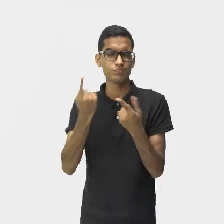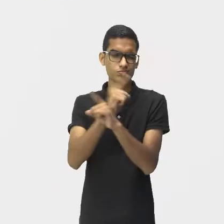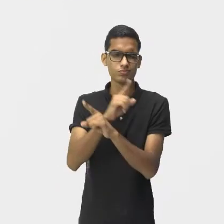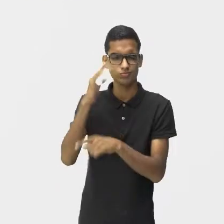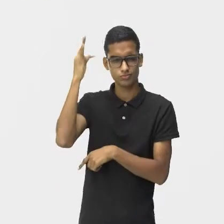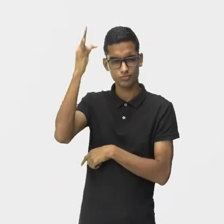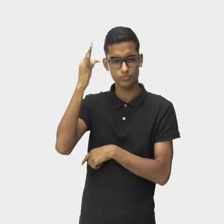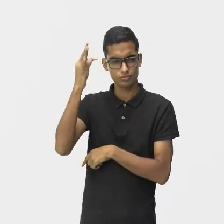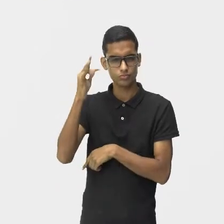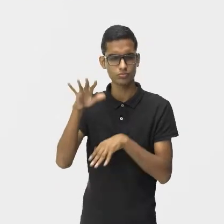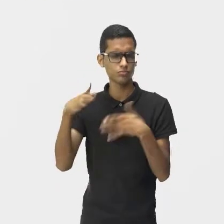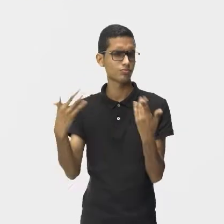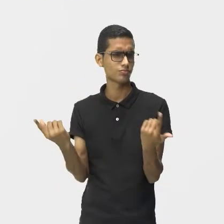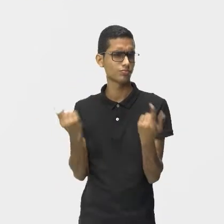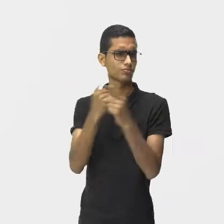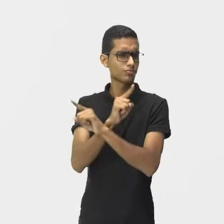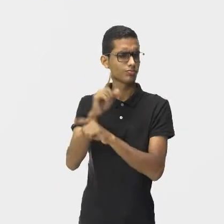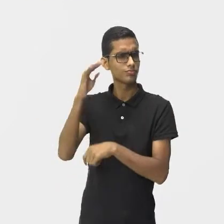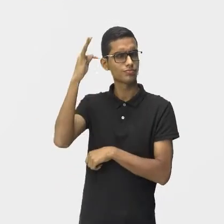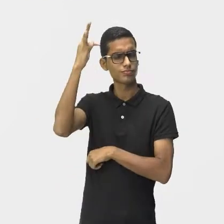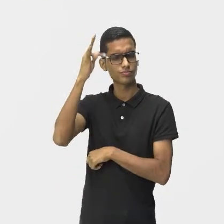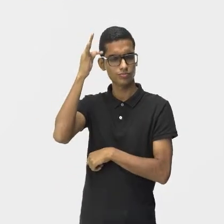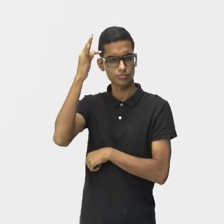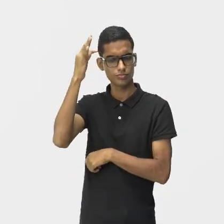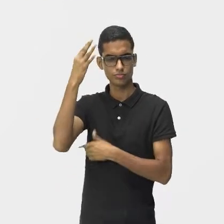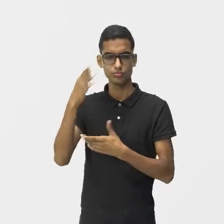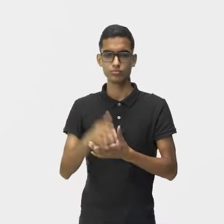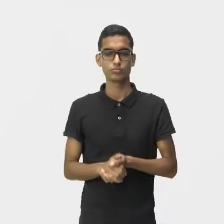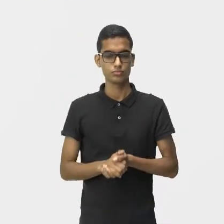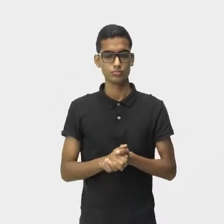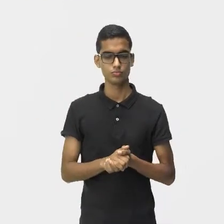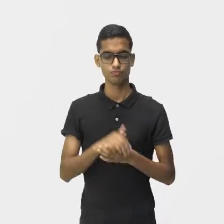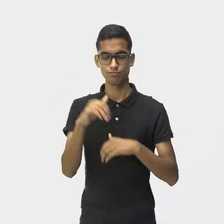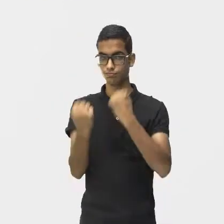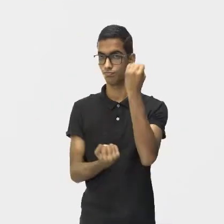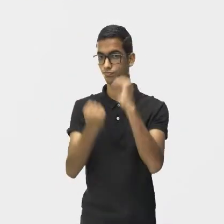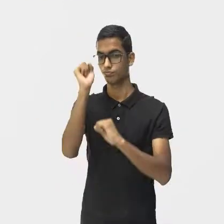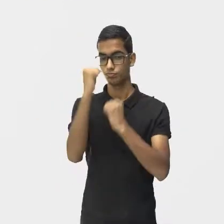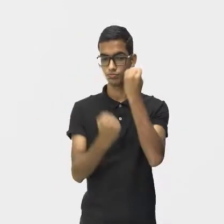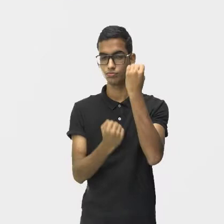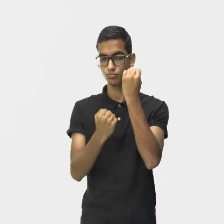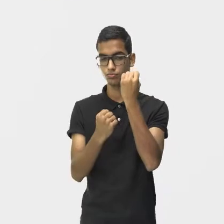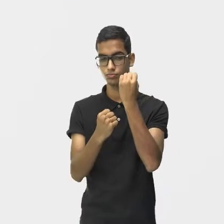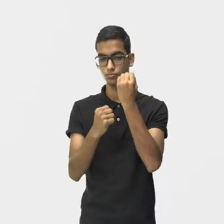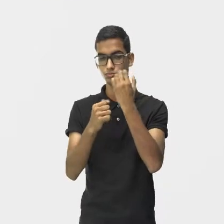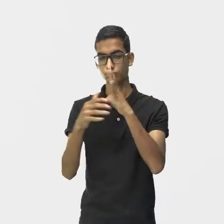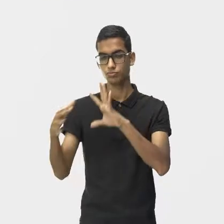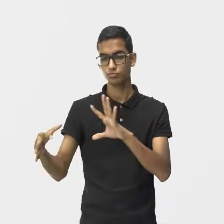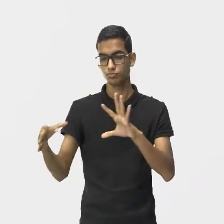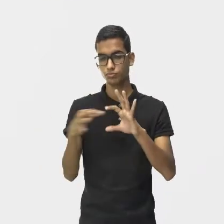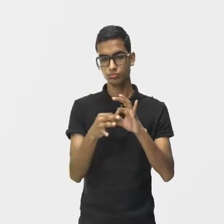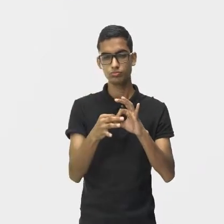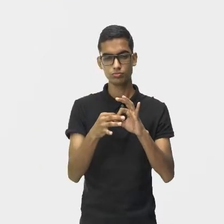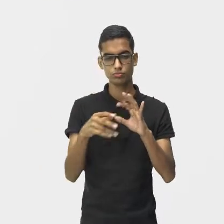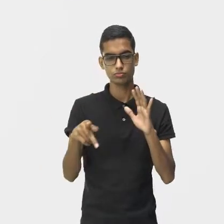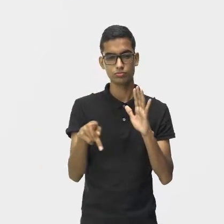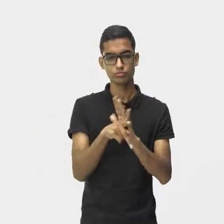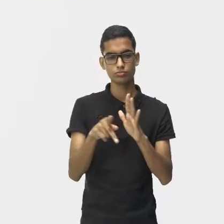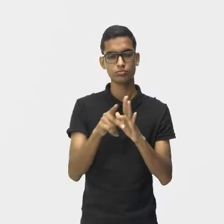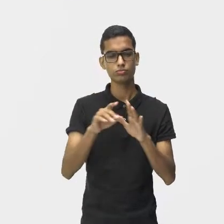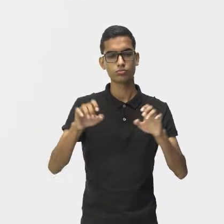teórica. Qual é essa contradição? As indústrias pertencem à estrutura econômica